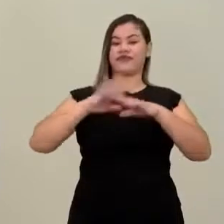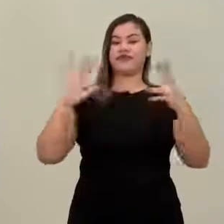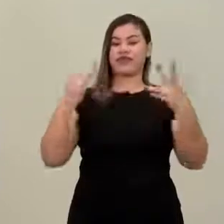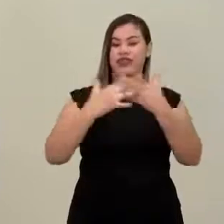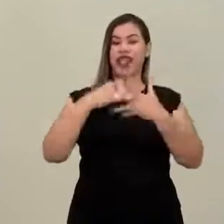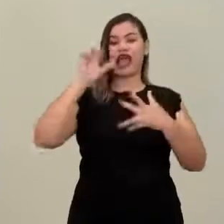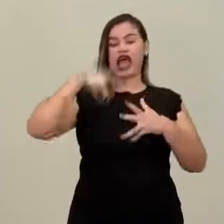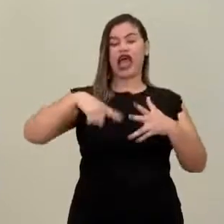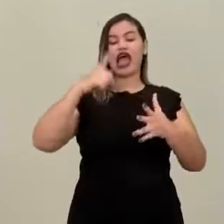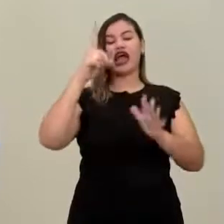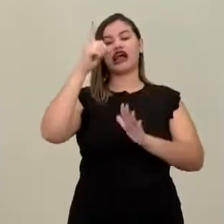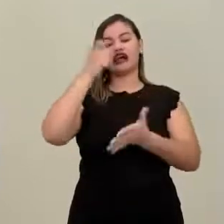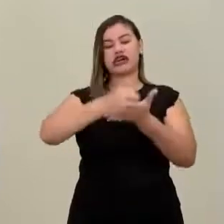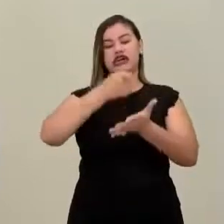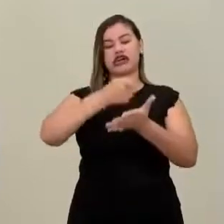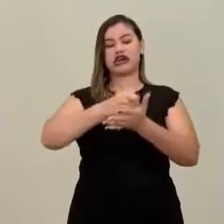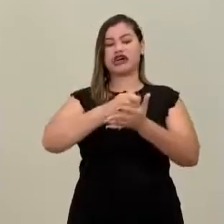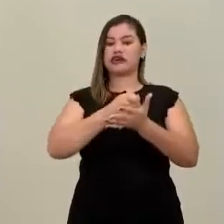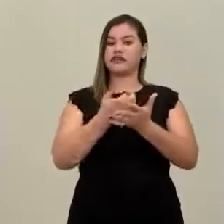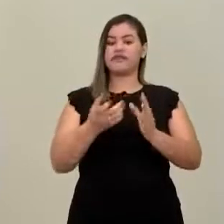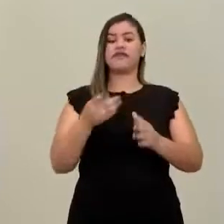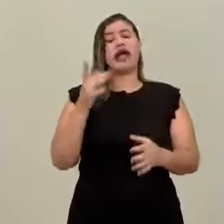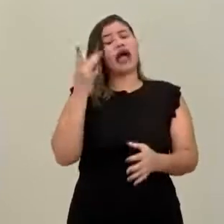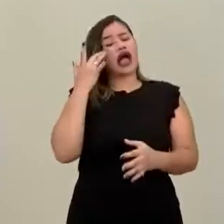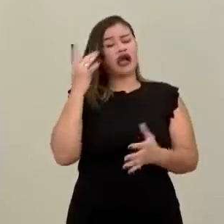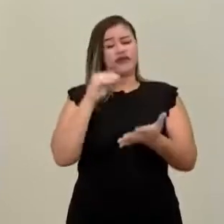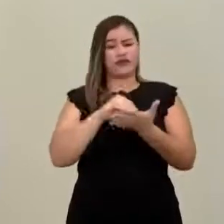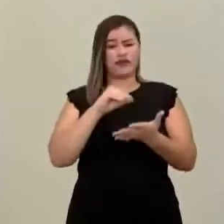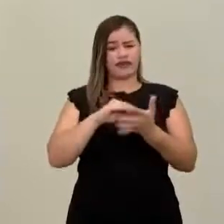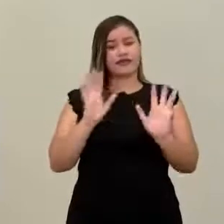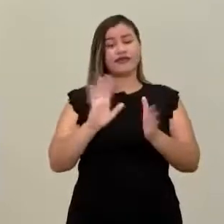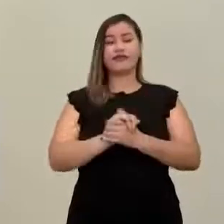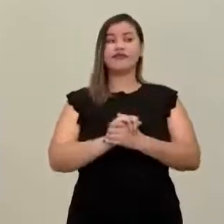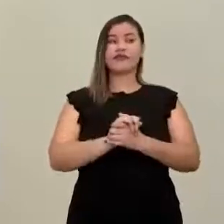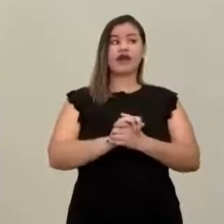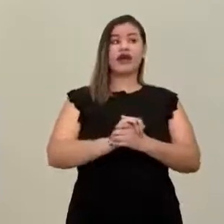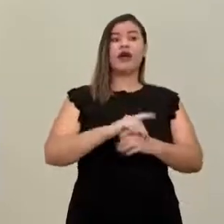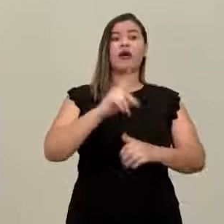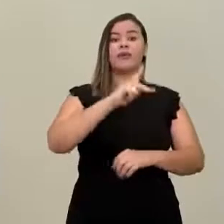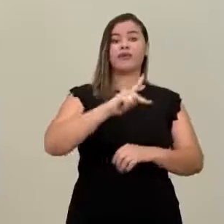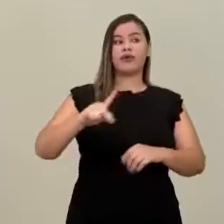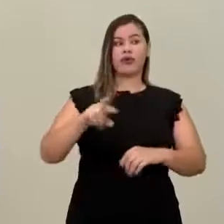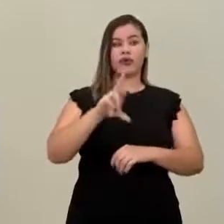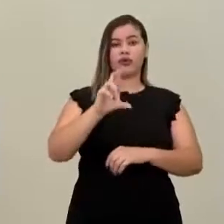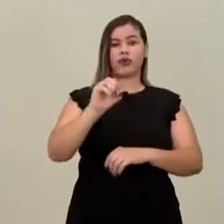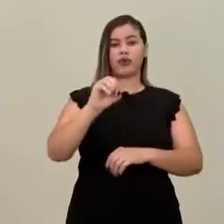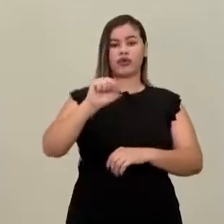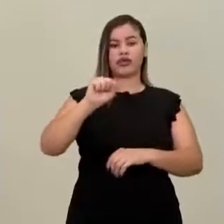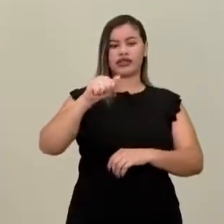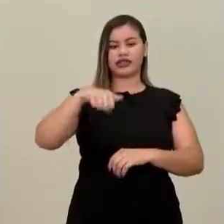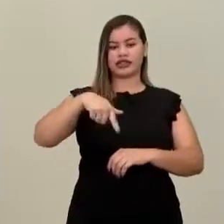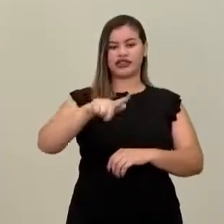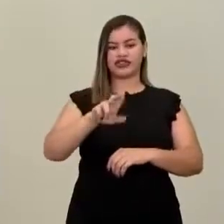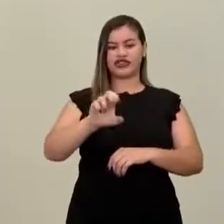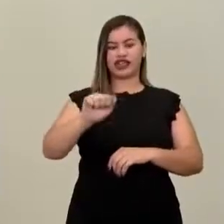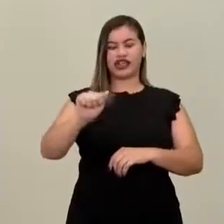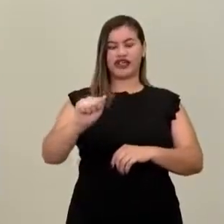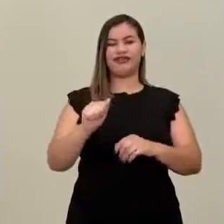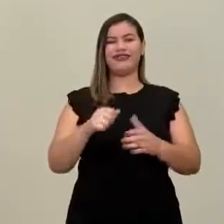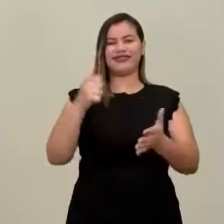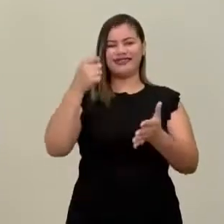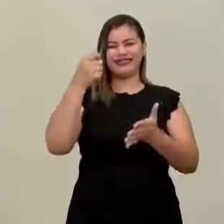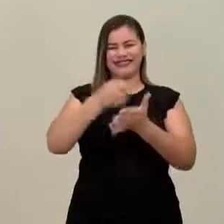de um indivíduo. Acho que faltou alguma coisa. A Pro Rosângela, direitos e deveres de um povo. A Maria Eduarda da